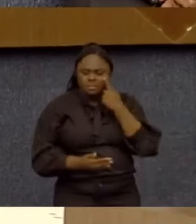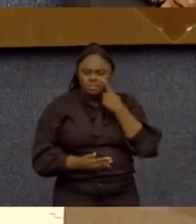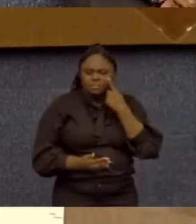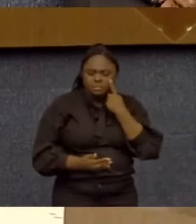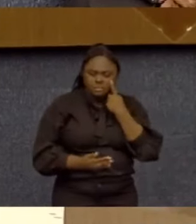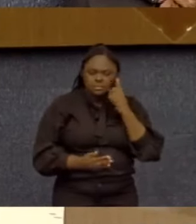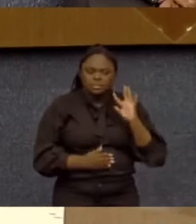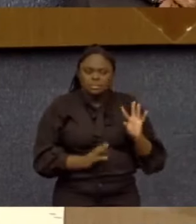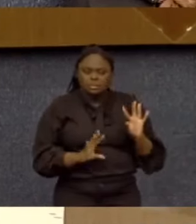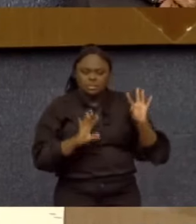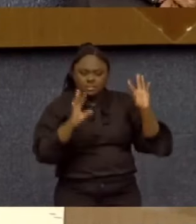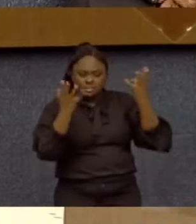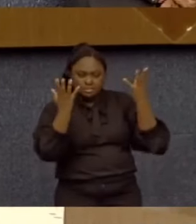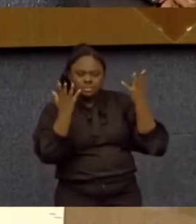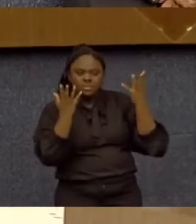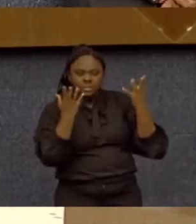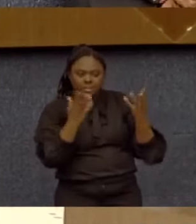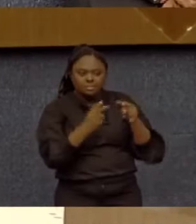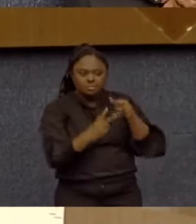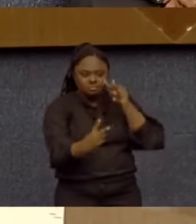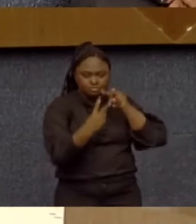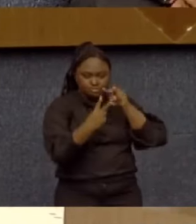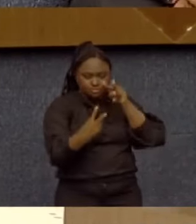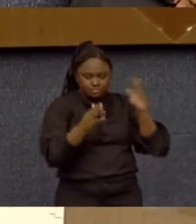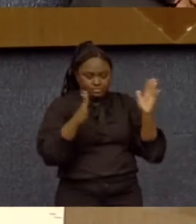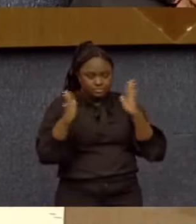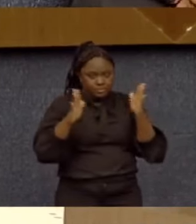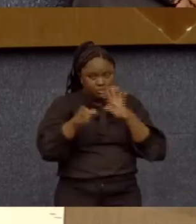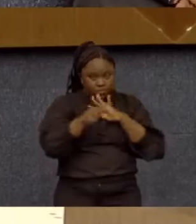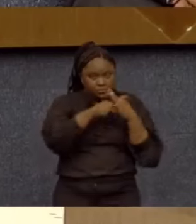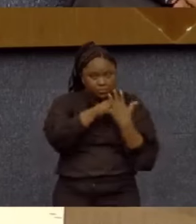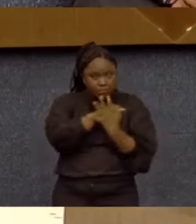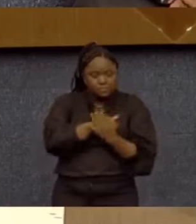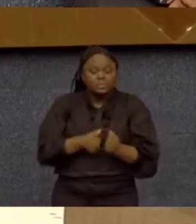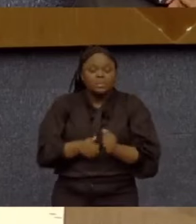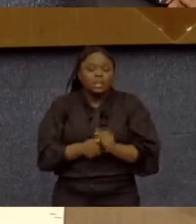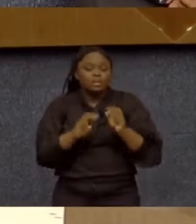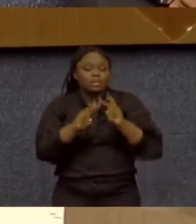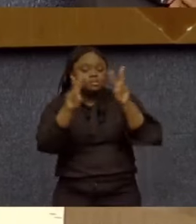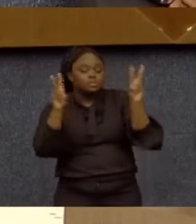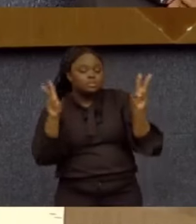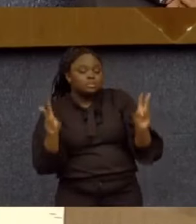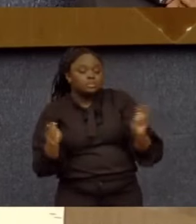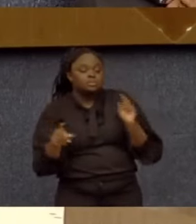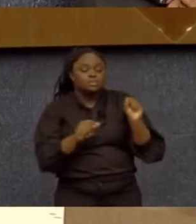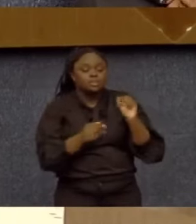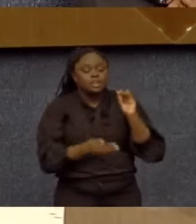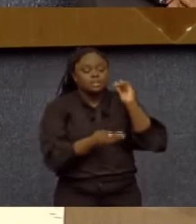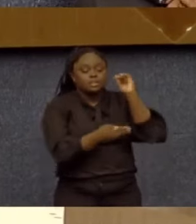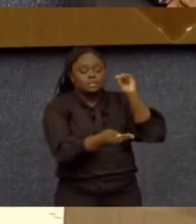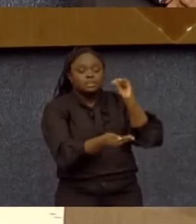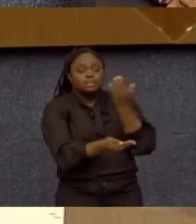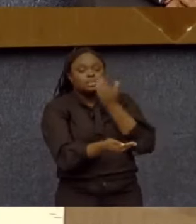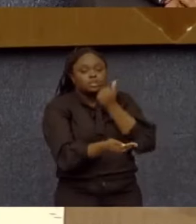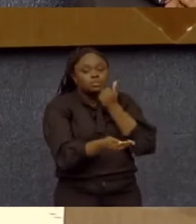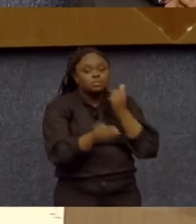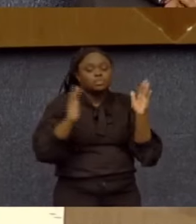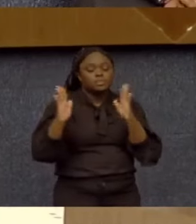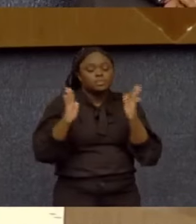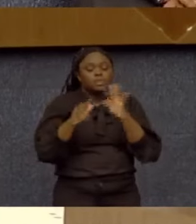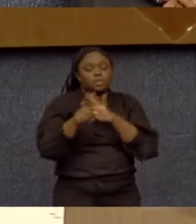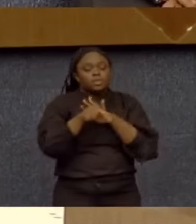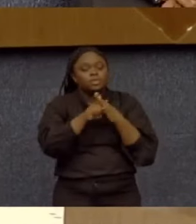nossos bailes virtuais durante a pandemia, né? Este foi o nosso lema da campanha de cestas de alimentos no período da pandemia da